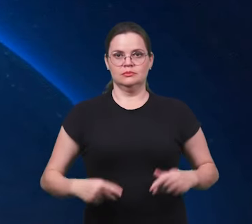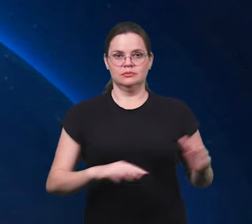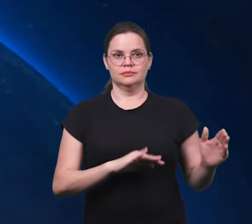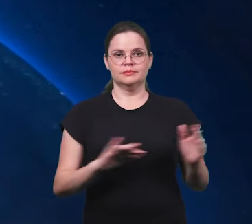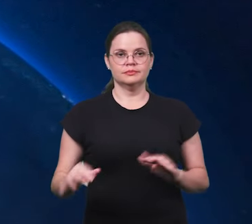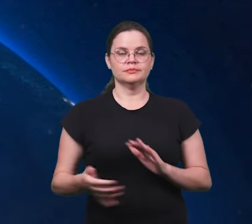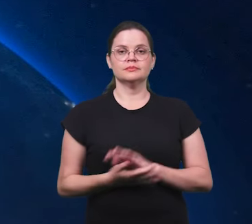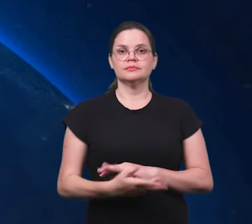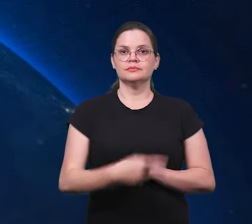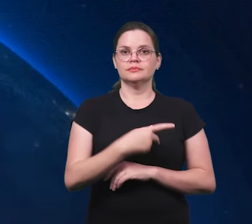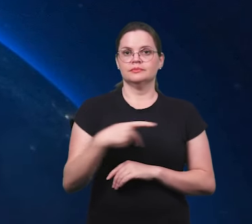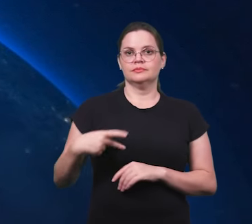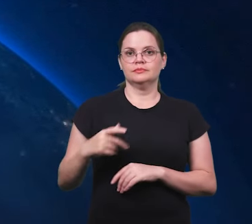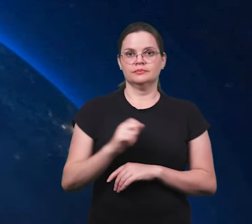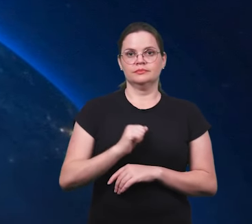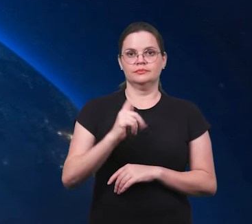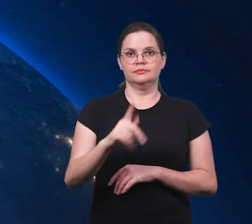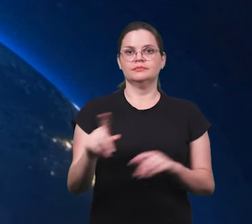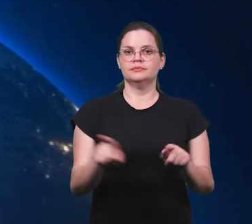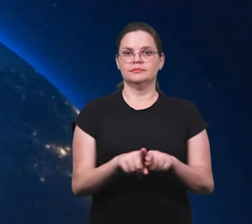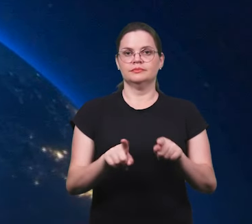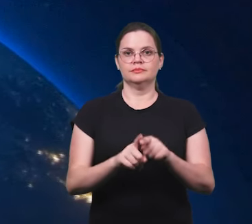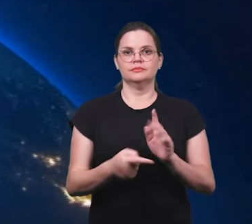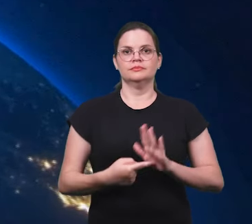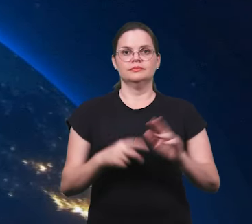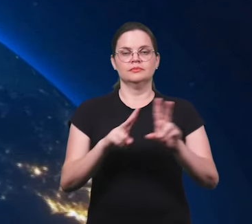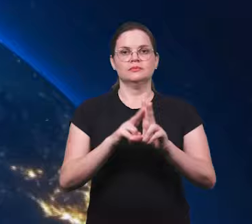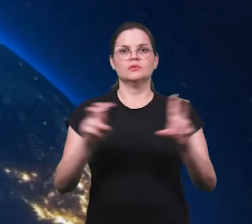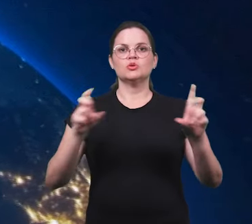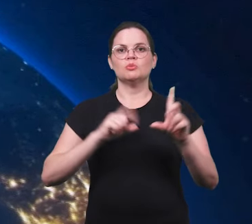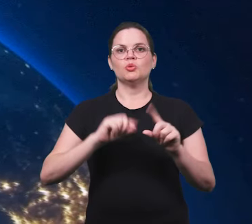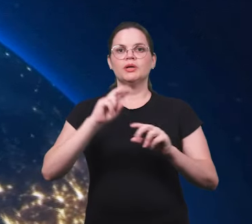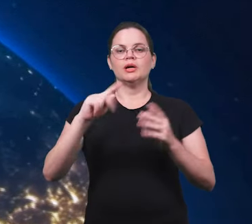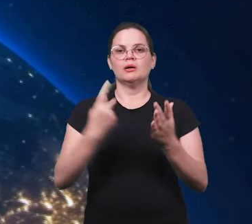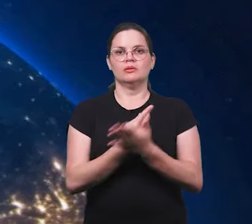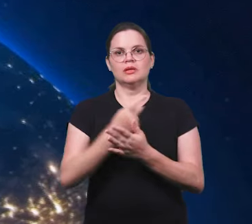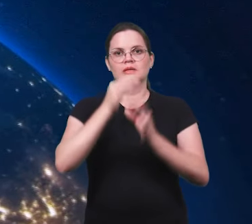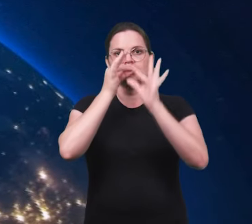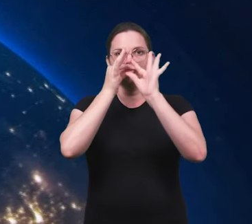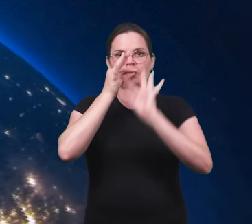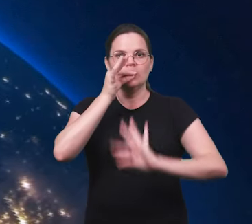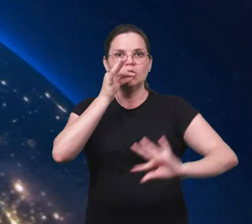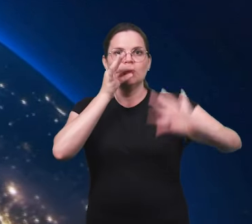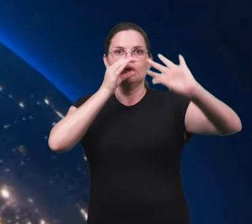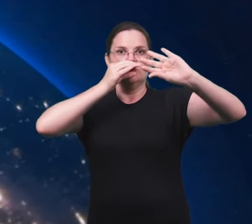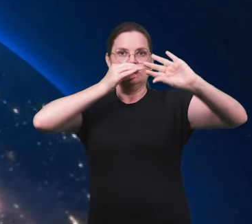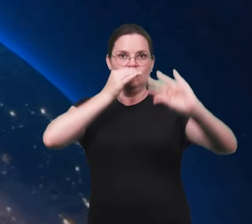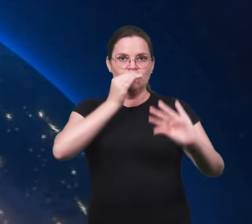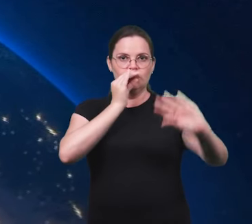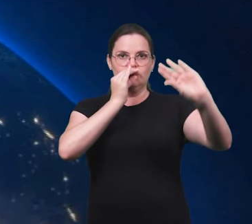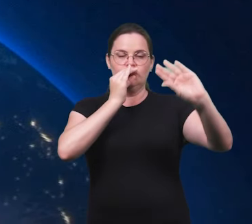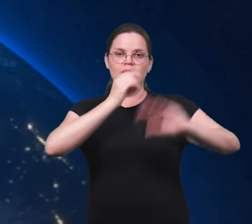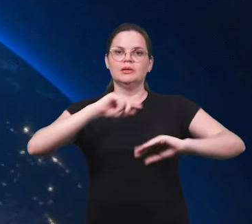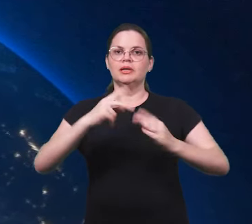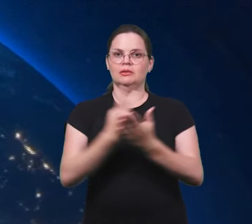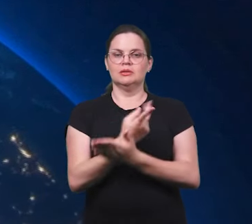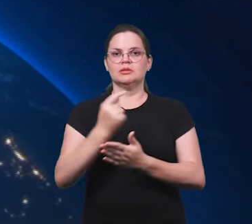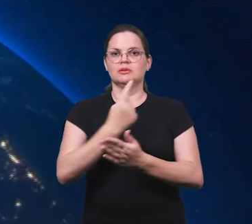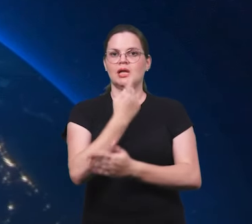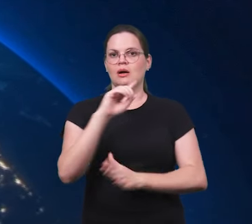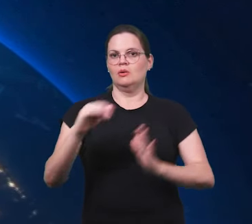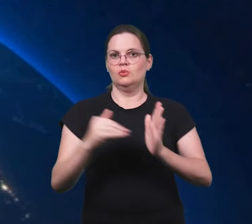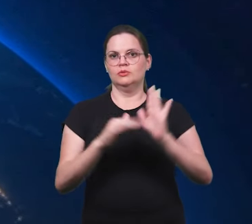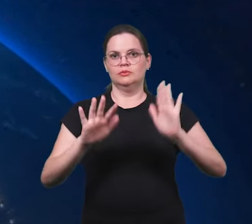O pastor Alexandre Gueiros também falou da função do instrumento chofar, como uma trombeta que tocava na última festa do ano